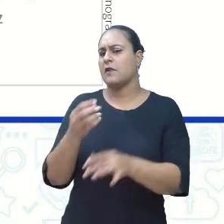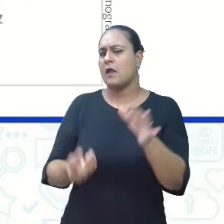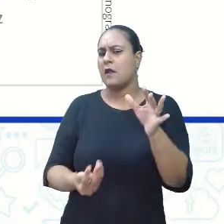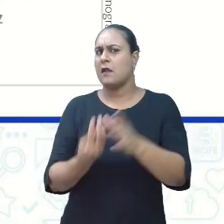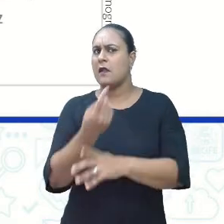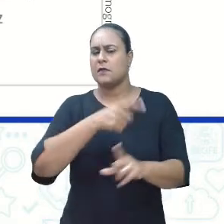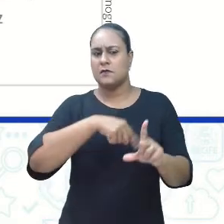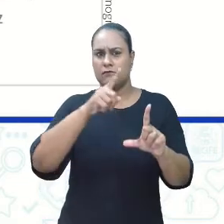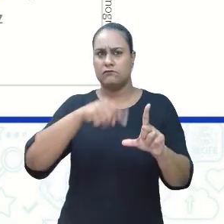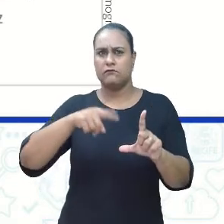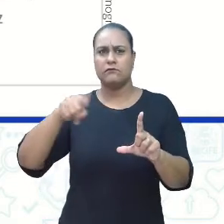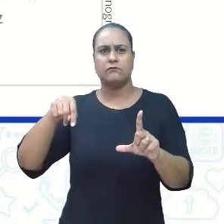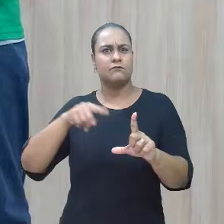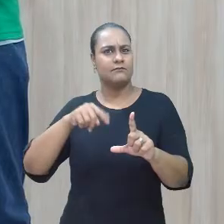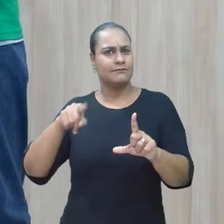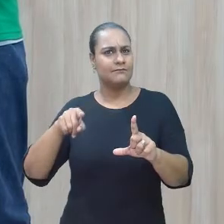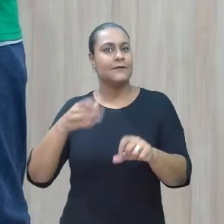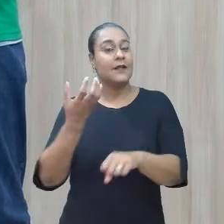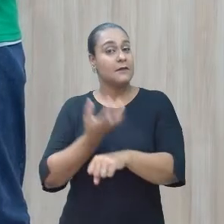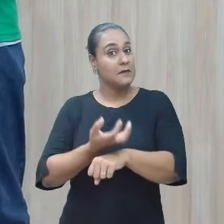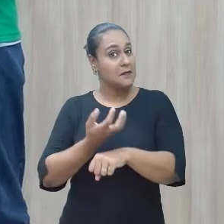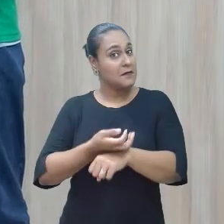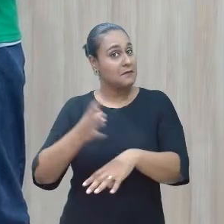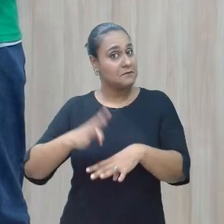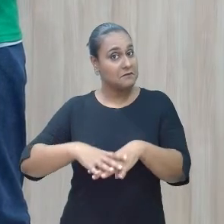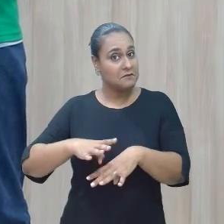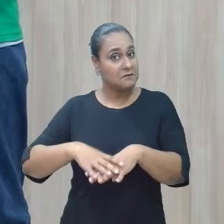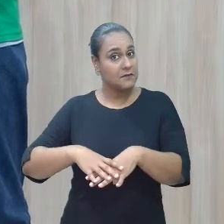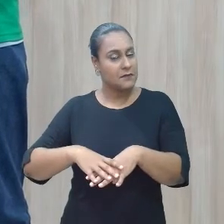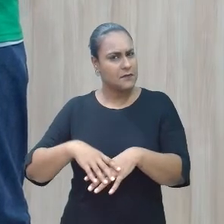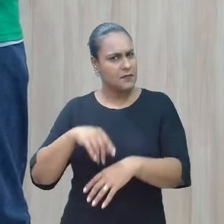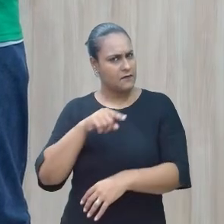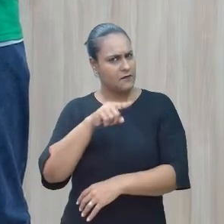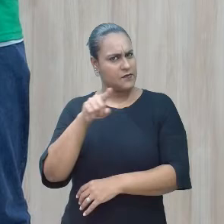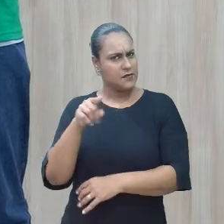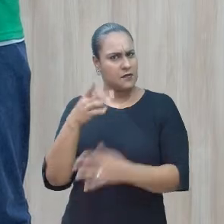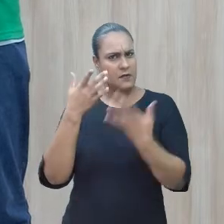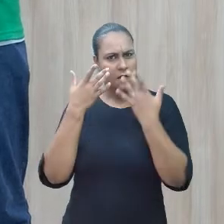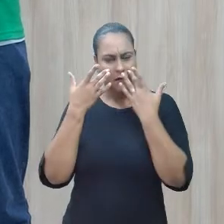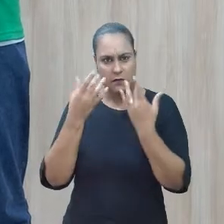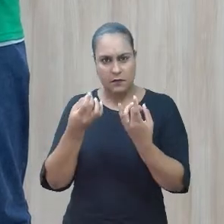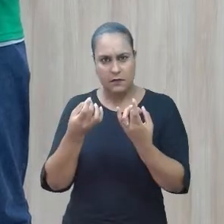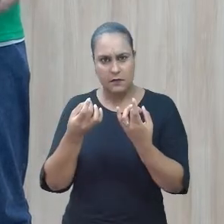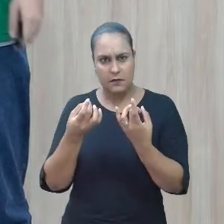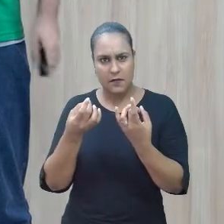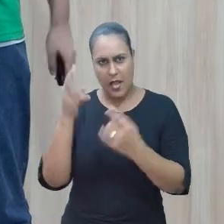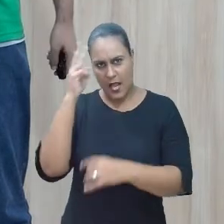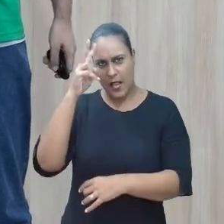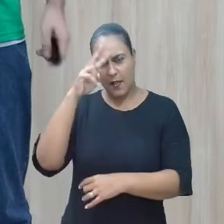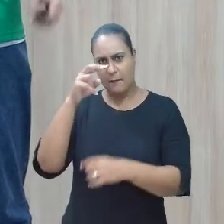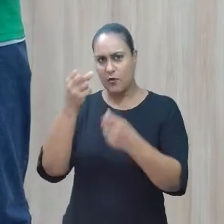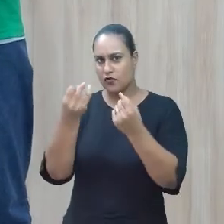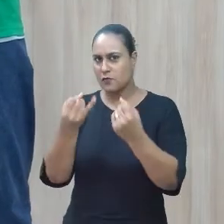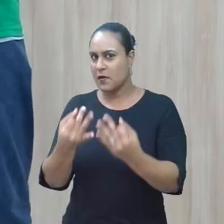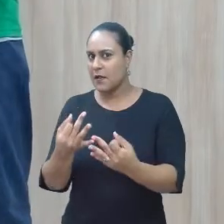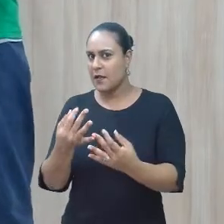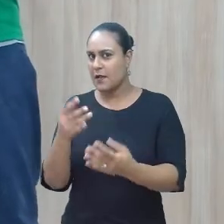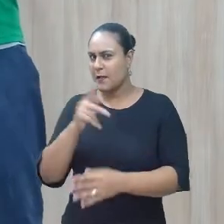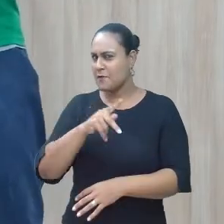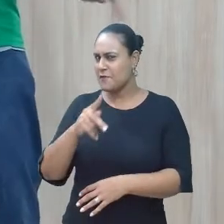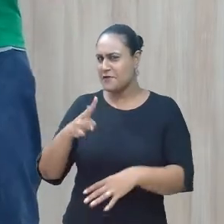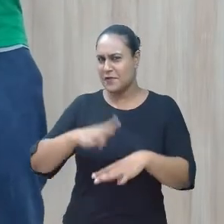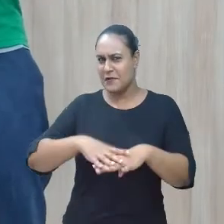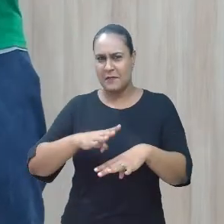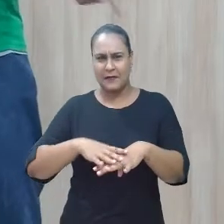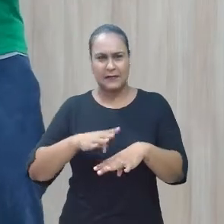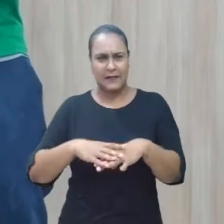na disciplina de matemática. Vocês se ligaram que eu falei aqui logo cedo com a professora de matemática que estava ali agoniada,